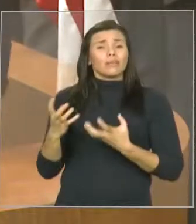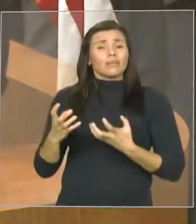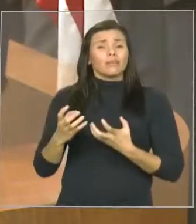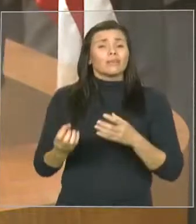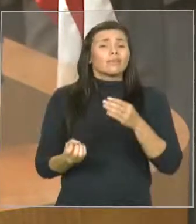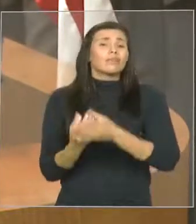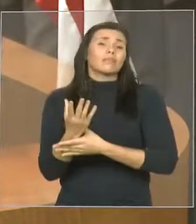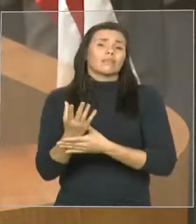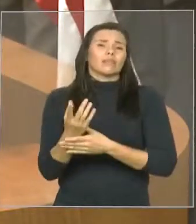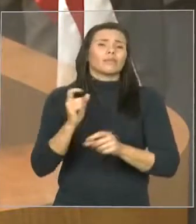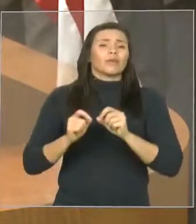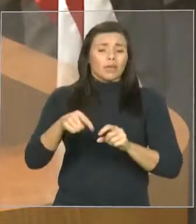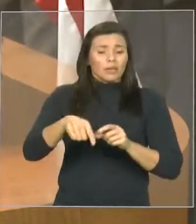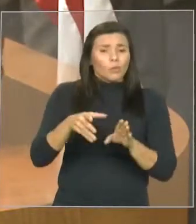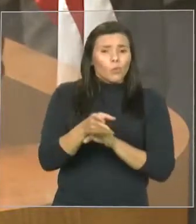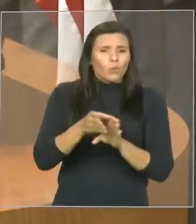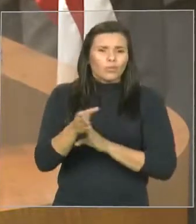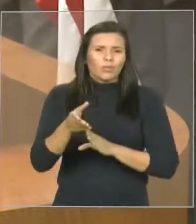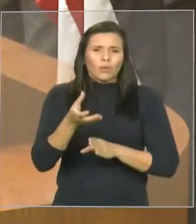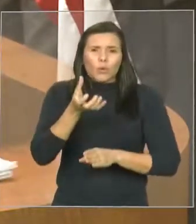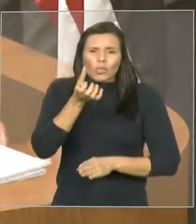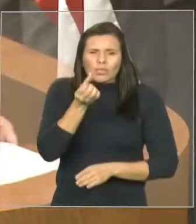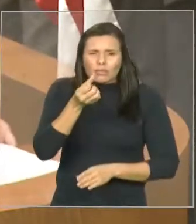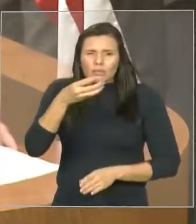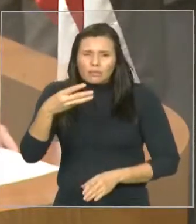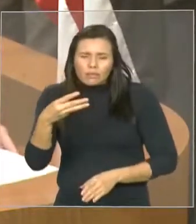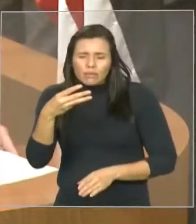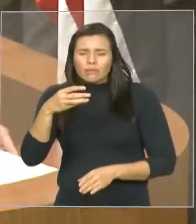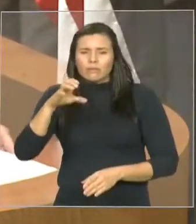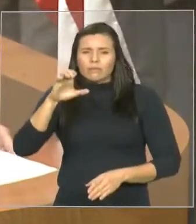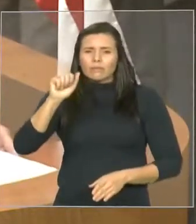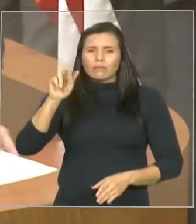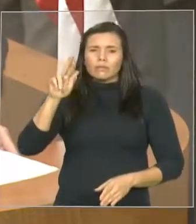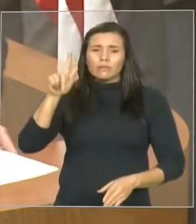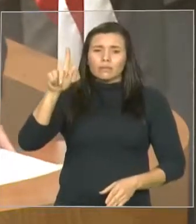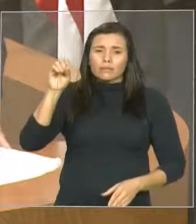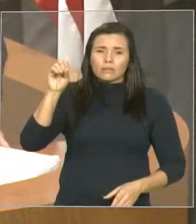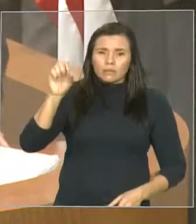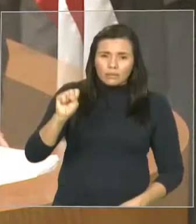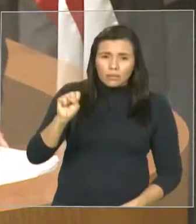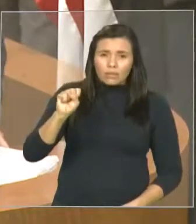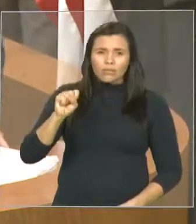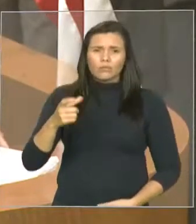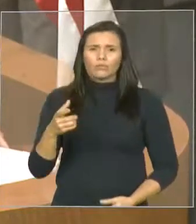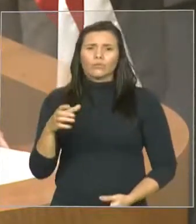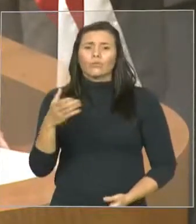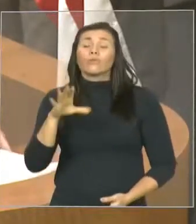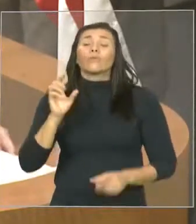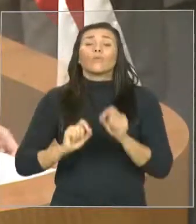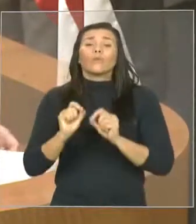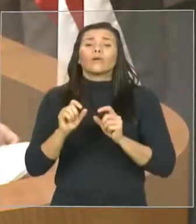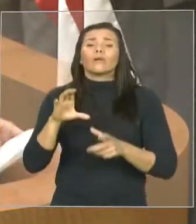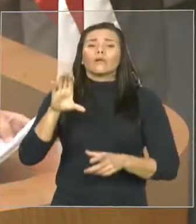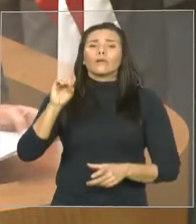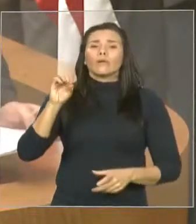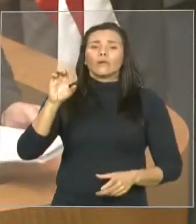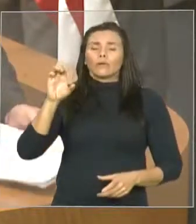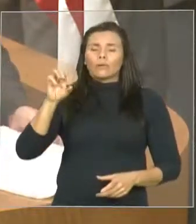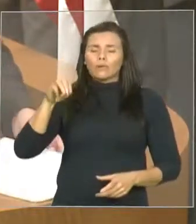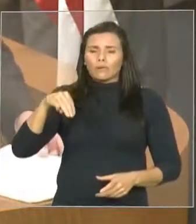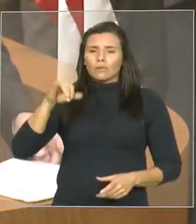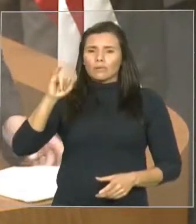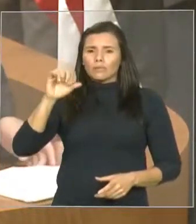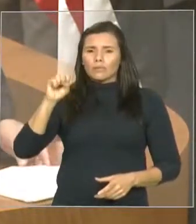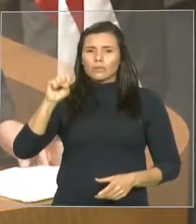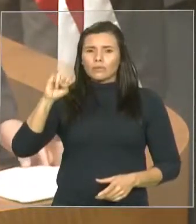ganha estabilidade. Então, esse é o regime da ditadura que foi implantado no Maranhão. Concedo uma parte à deputada Graça